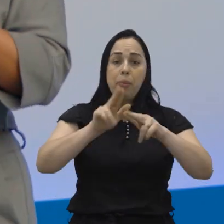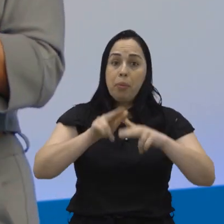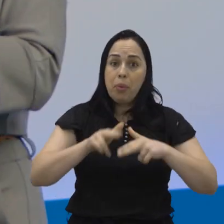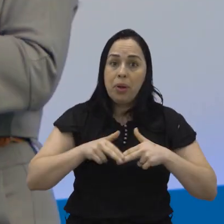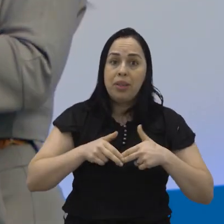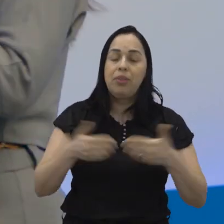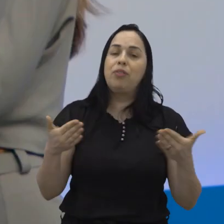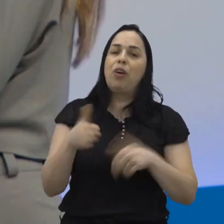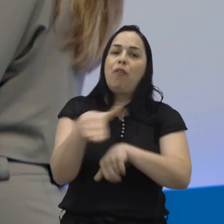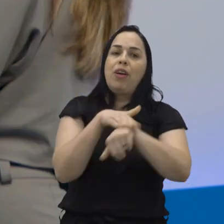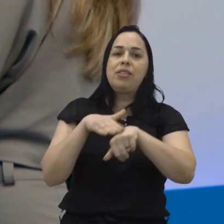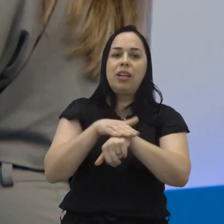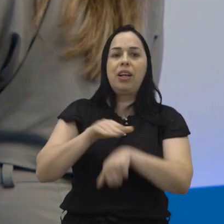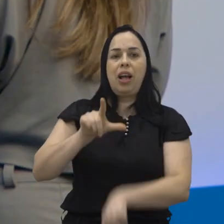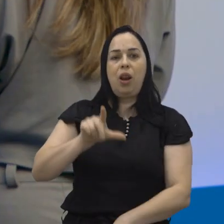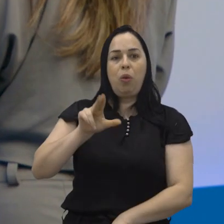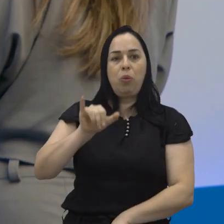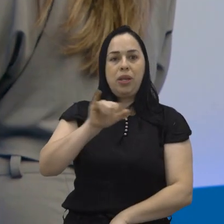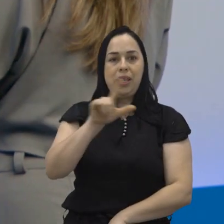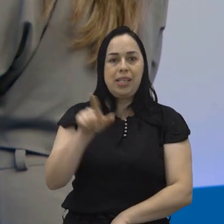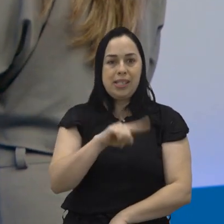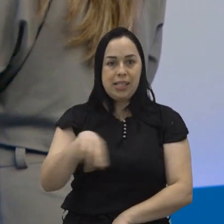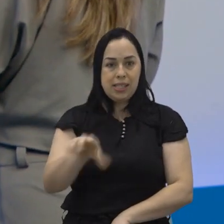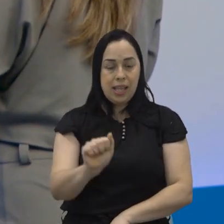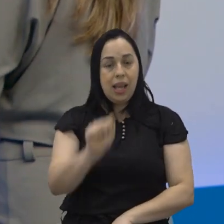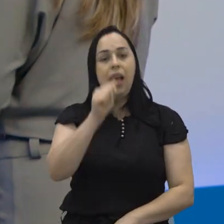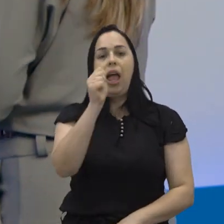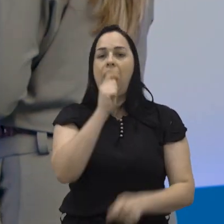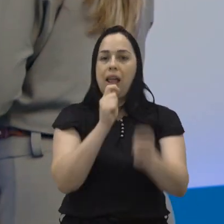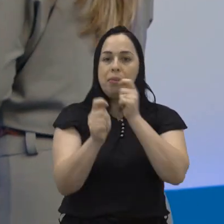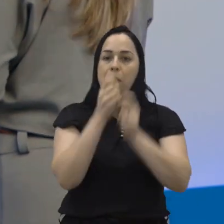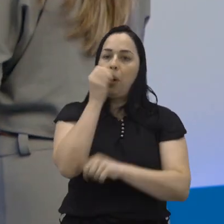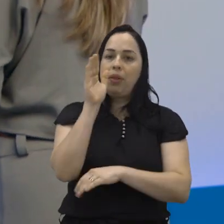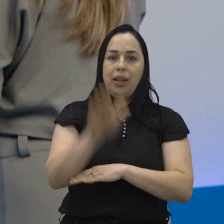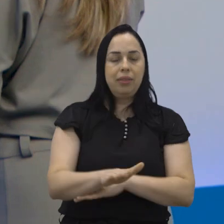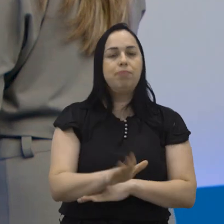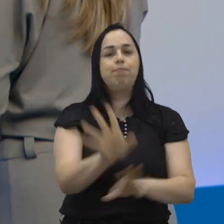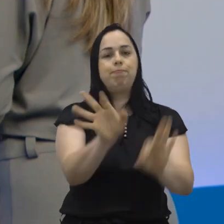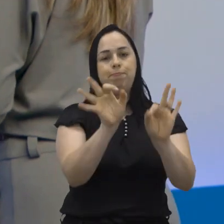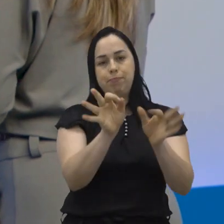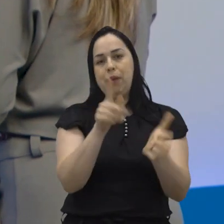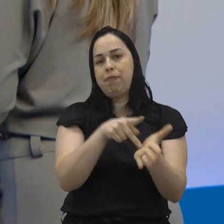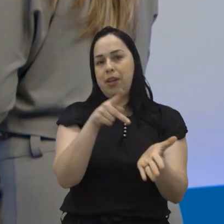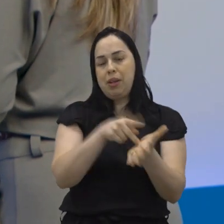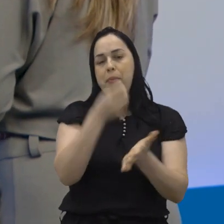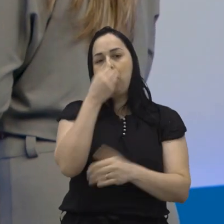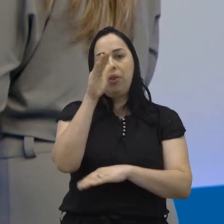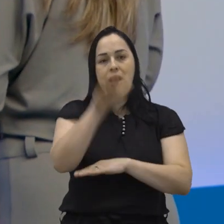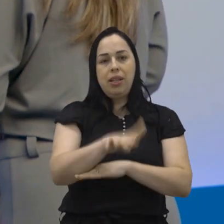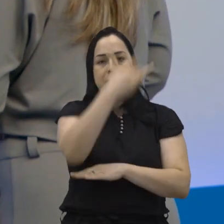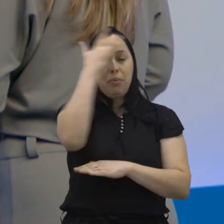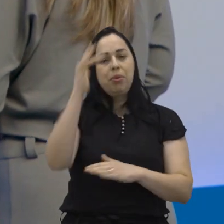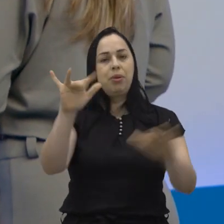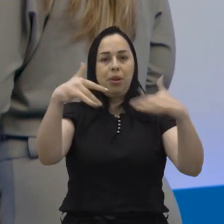É sobre esse assunto que a gente conversa agora com a Luísa Minas. Tudo bem, Luísa? Boa tarde para você. É isso mesmo, Fran. Boa tarde para você, para todo mundo que